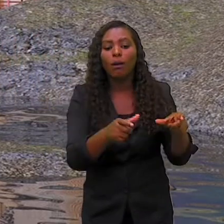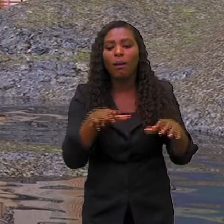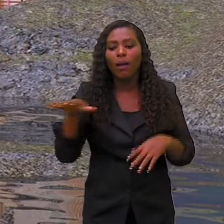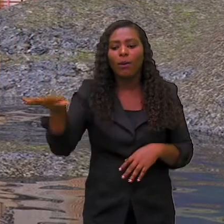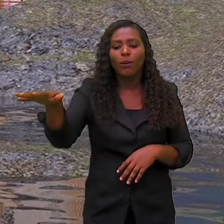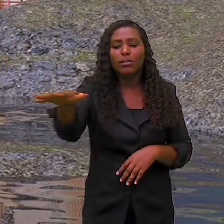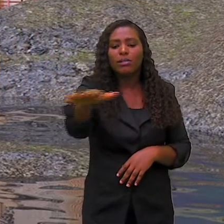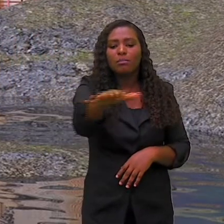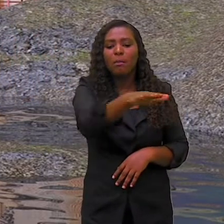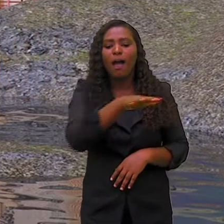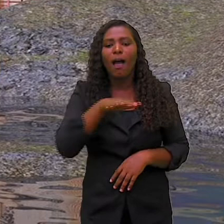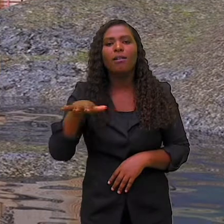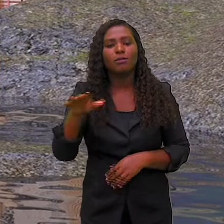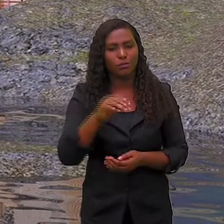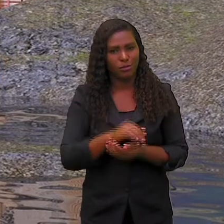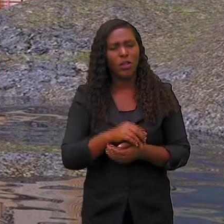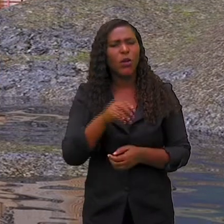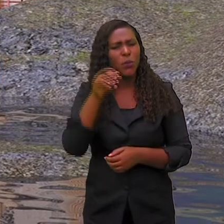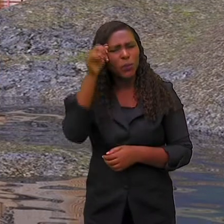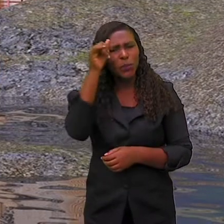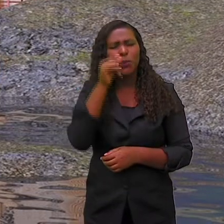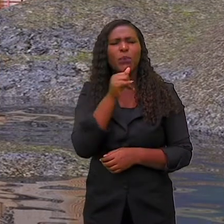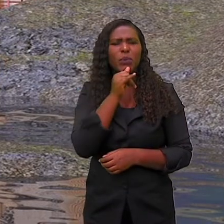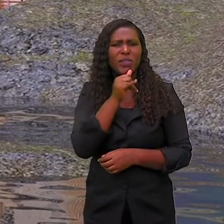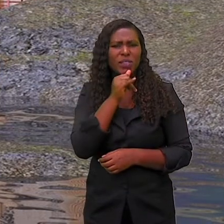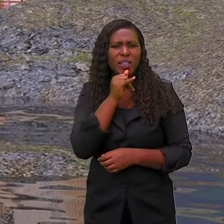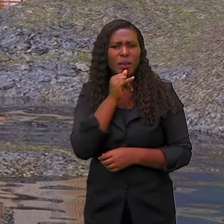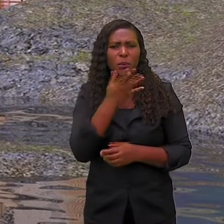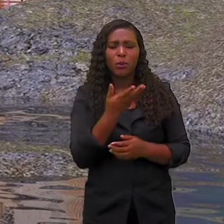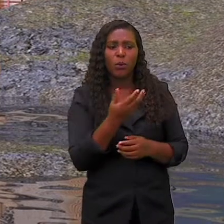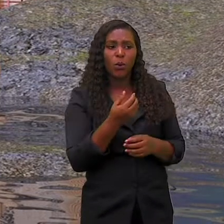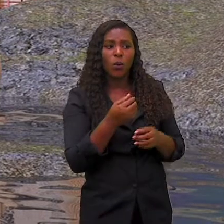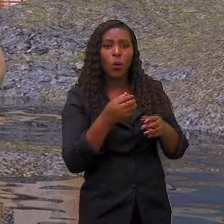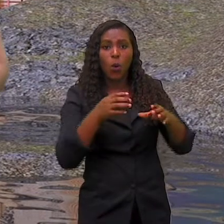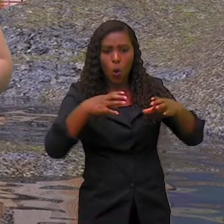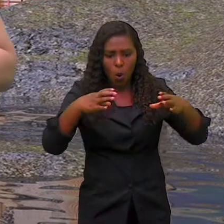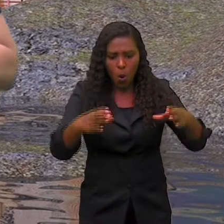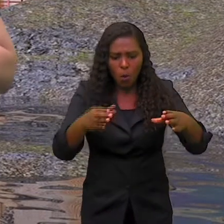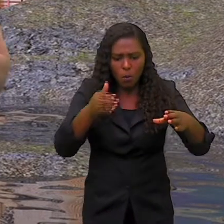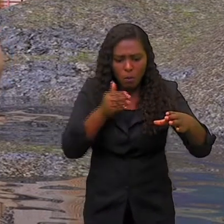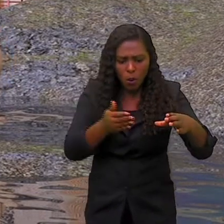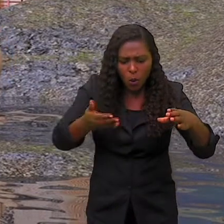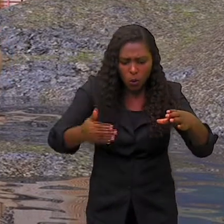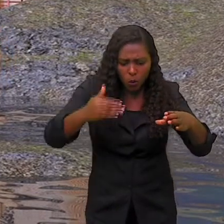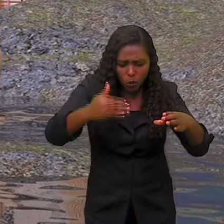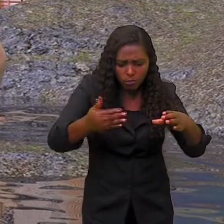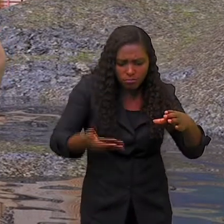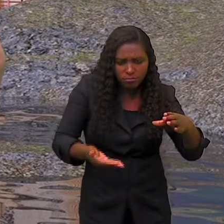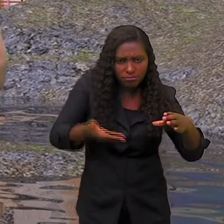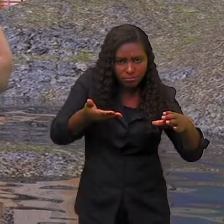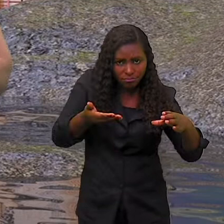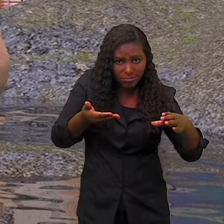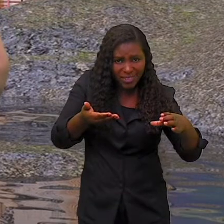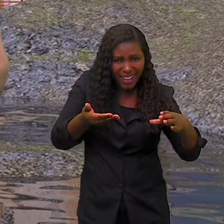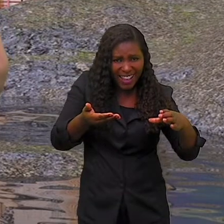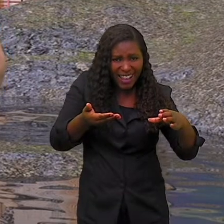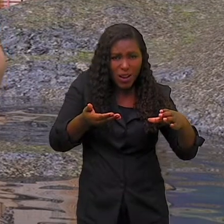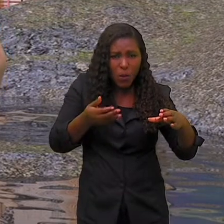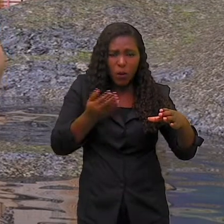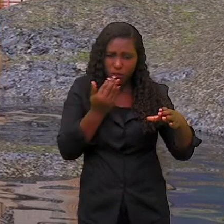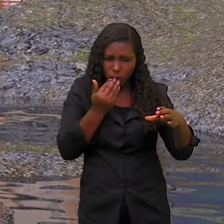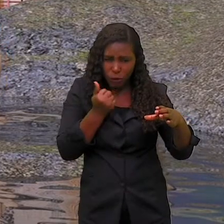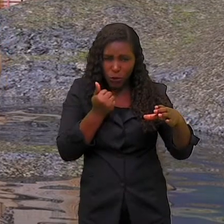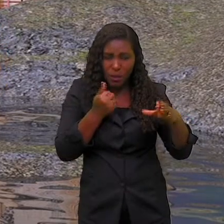ordem. Eu tenho lá o quê? As instruções para mim, não é? Quando eu falo aí que um texto ele